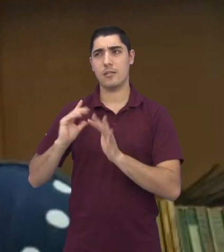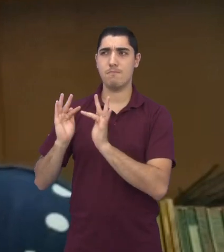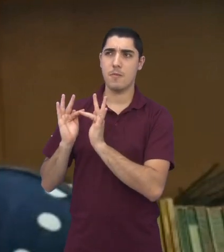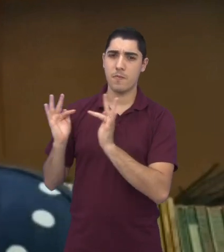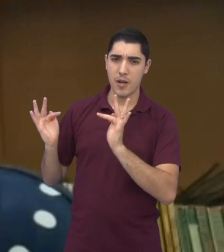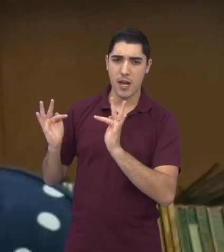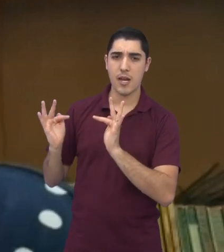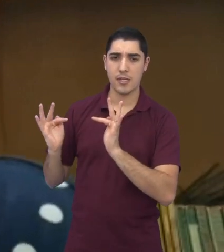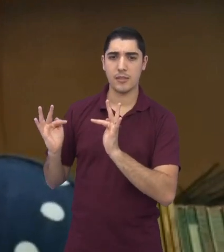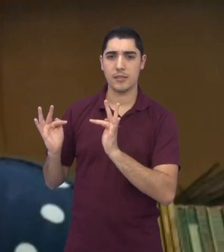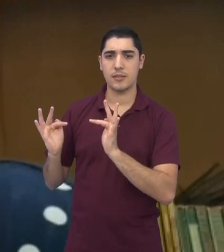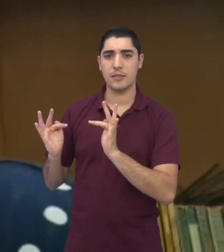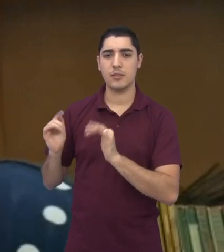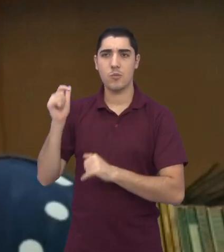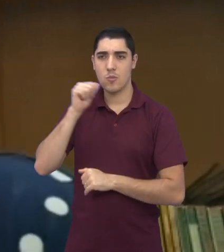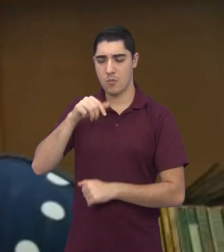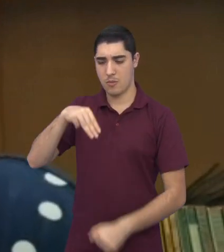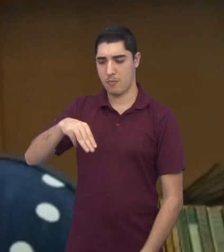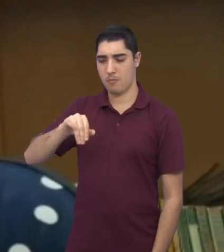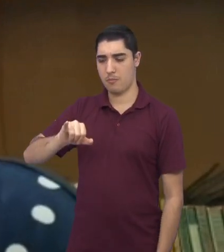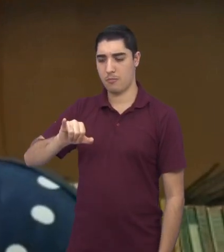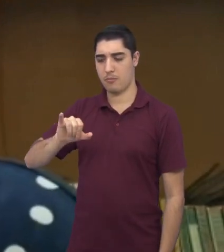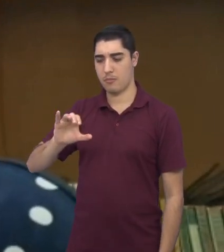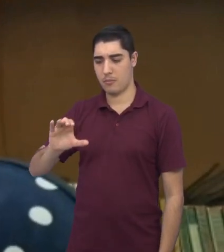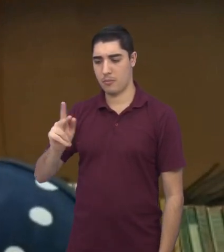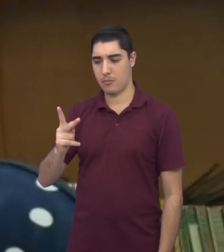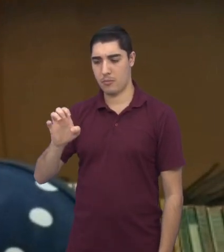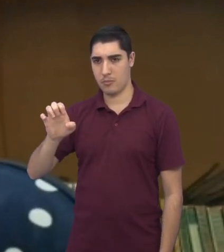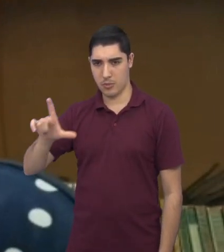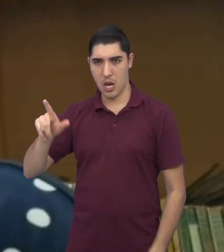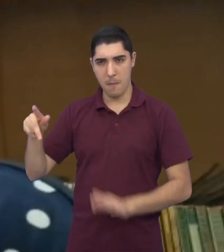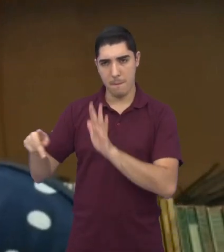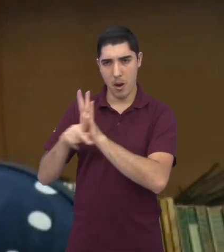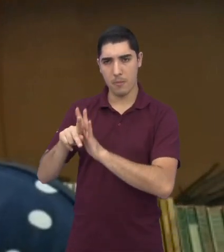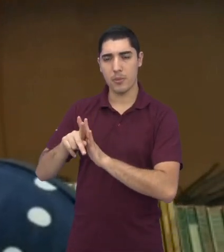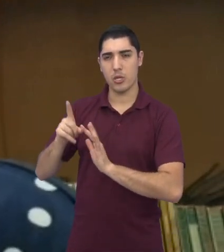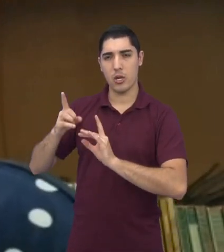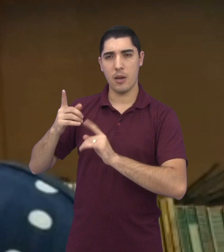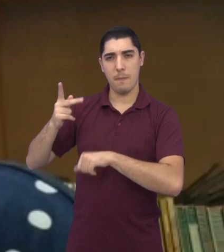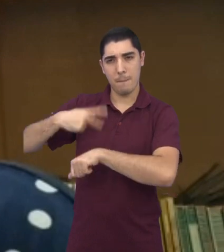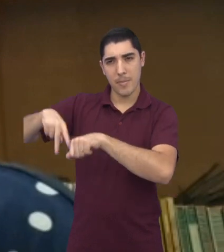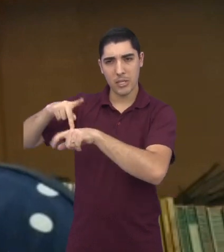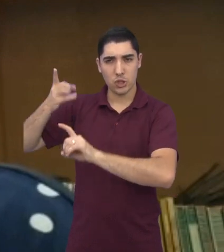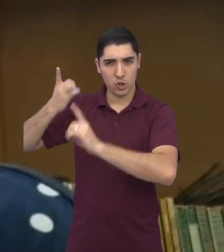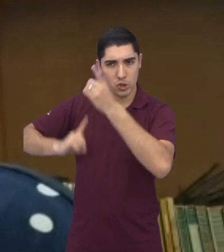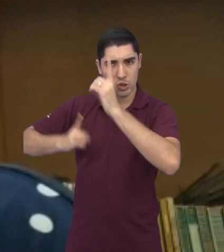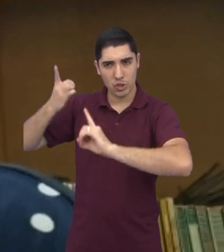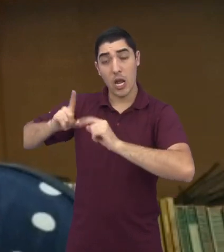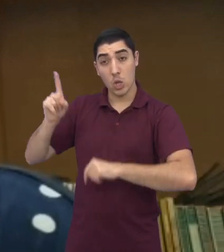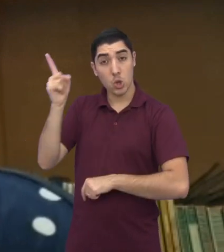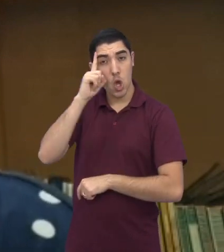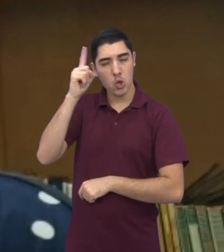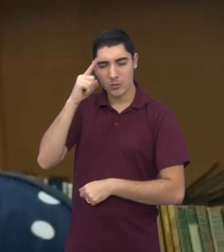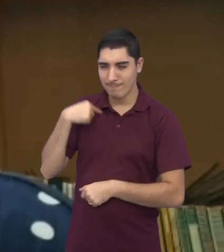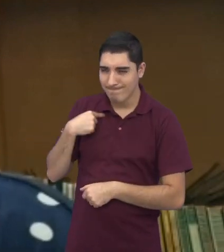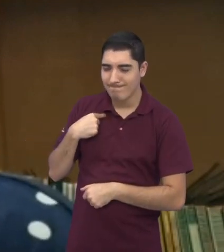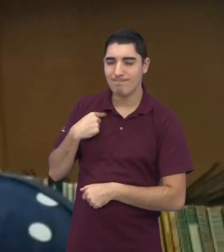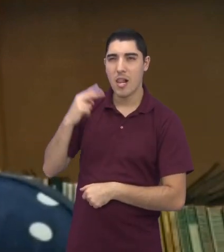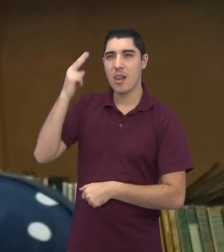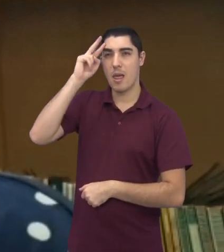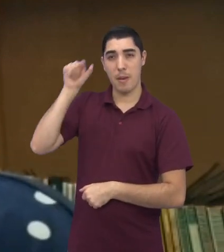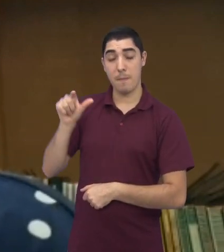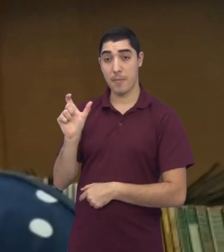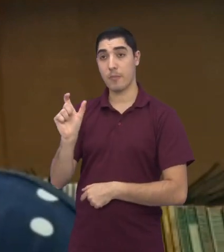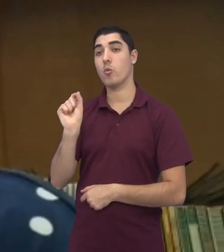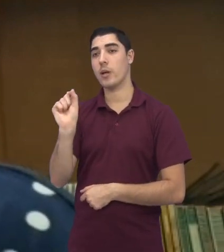frase da Michelle Bachelet, que assumiu o Chile, eu acho muito importante repetir todos os dias, nós,